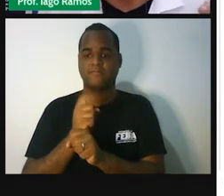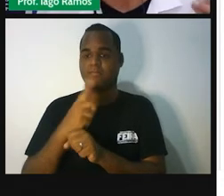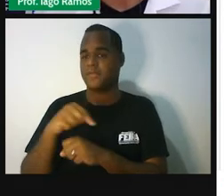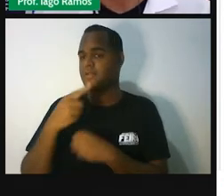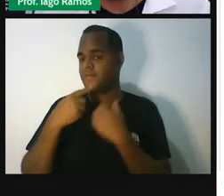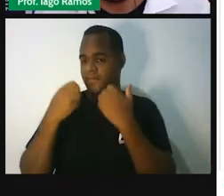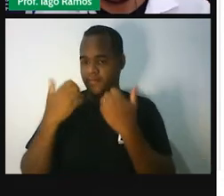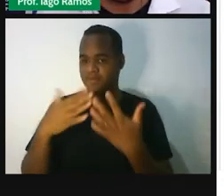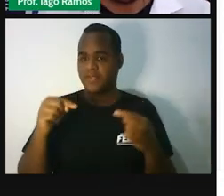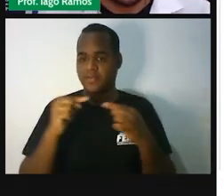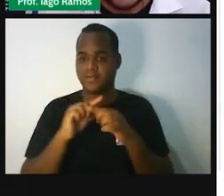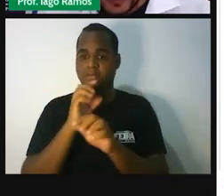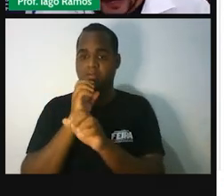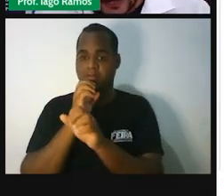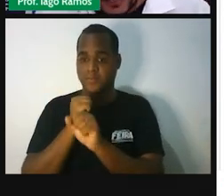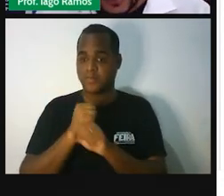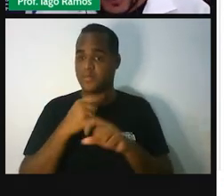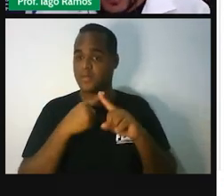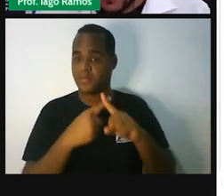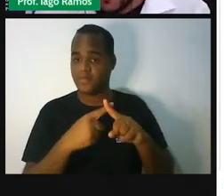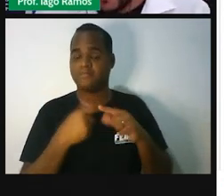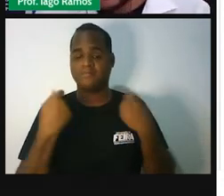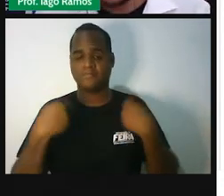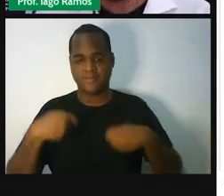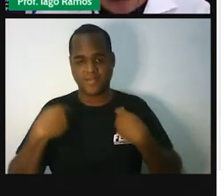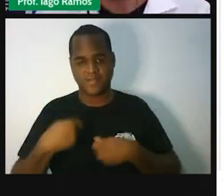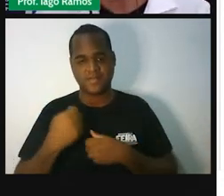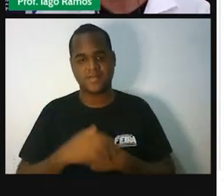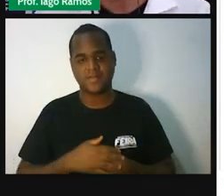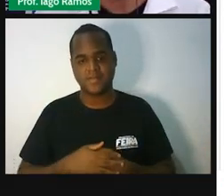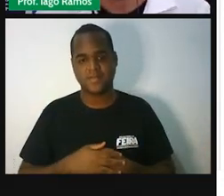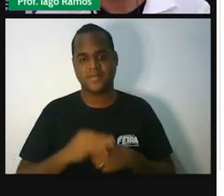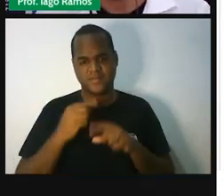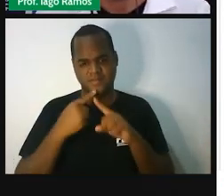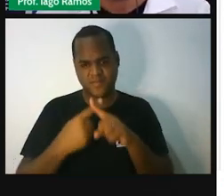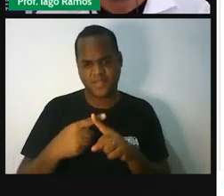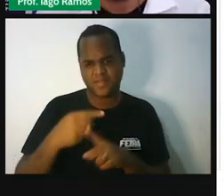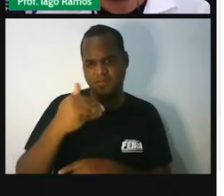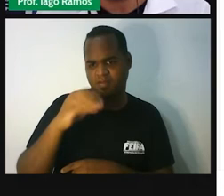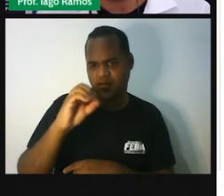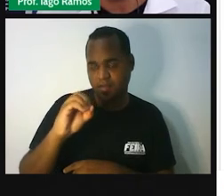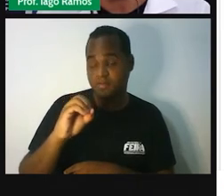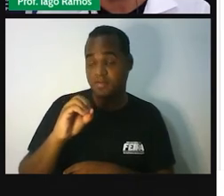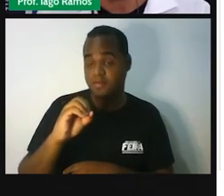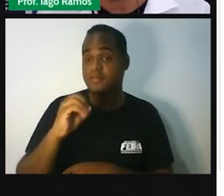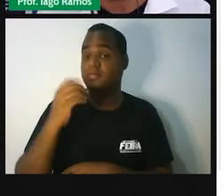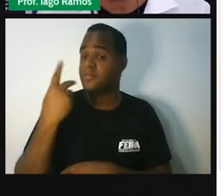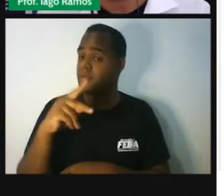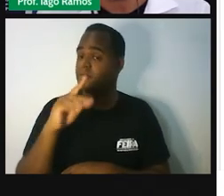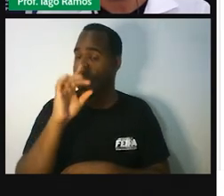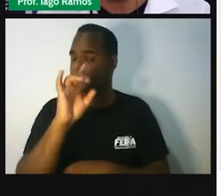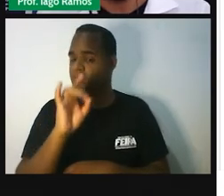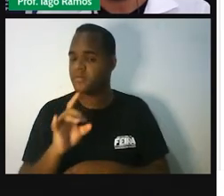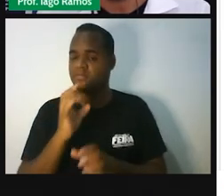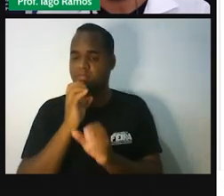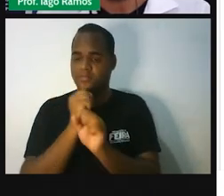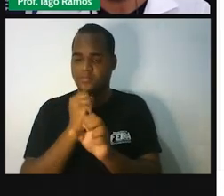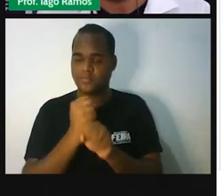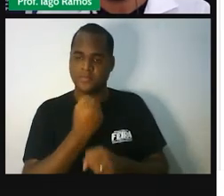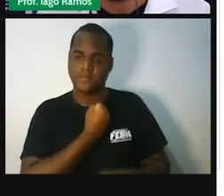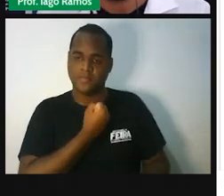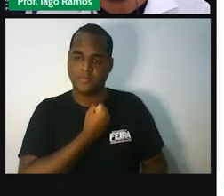diz que a conta tem que ser de vezes. Então, vezes 10 opções para aquele númerozinho que está no